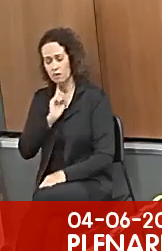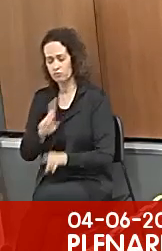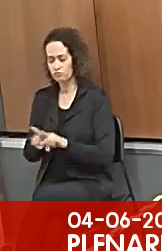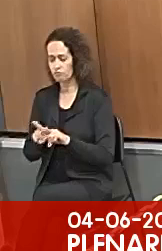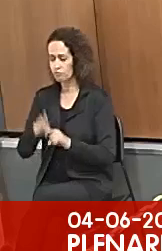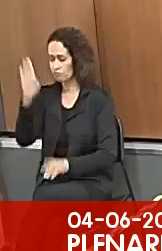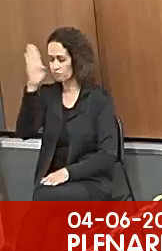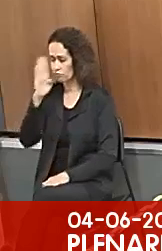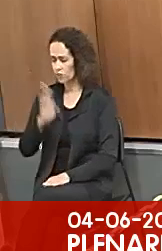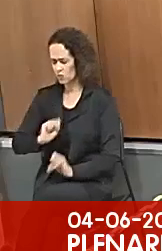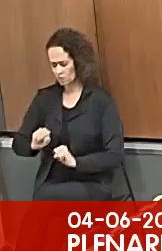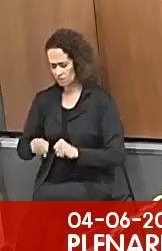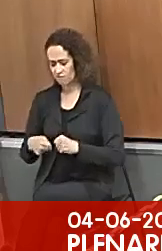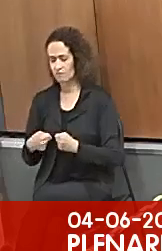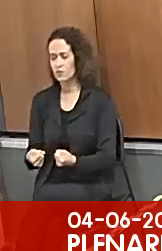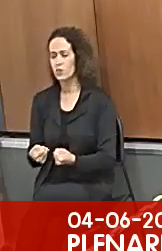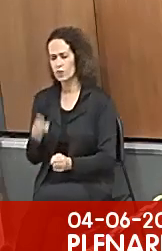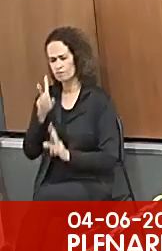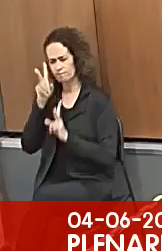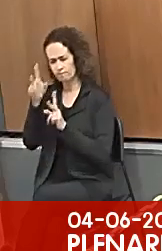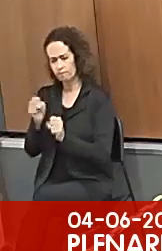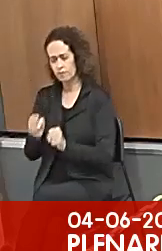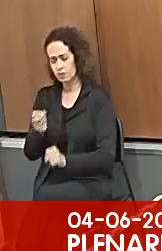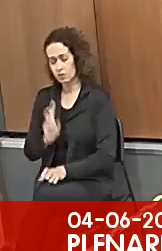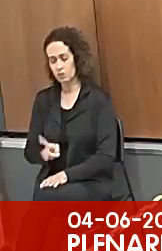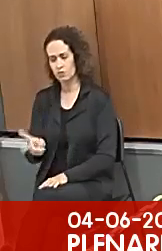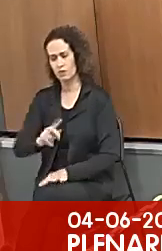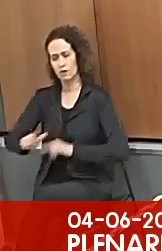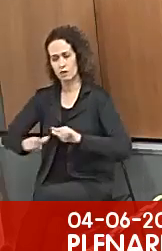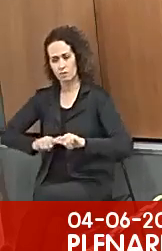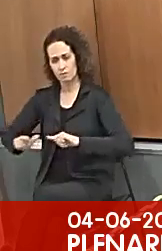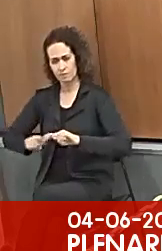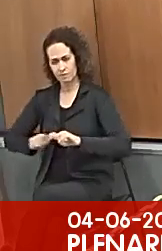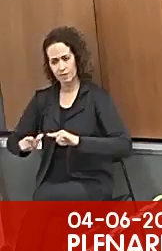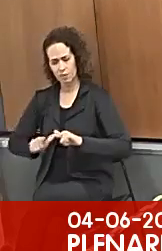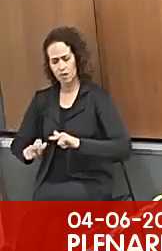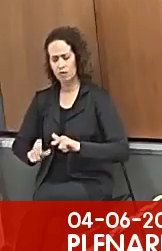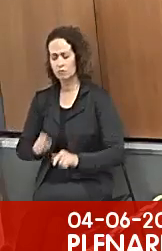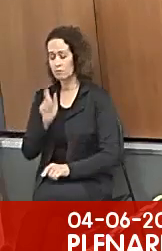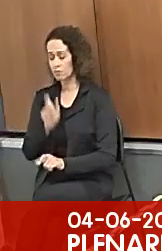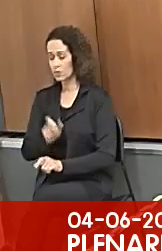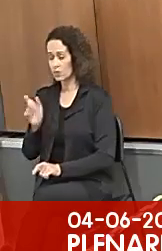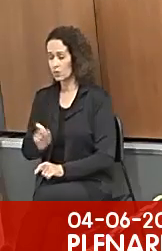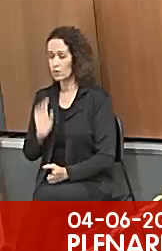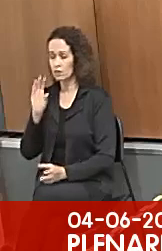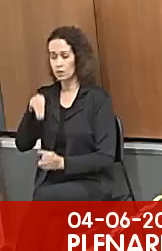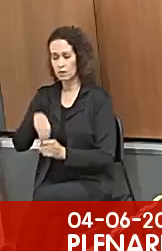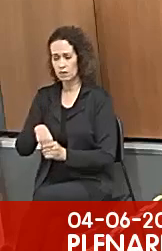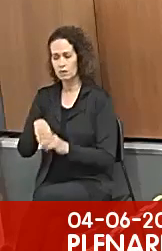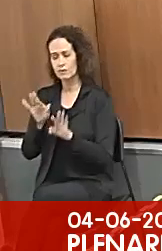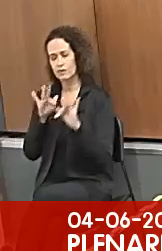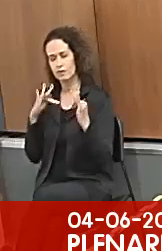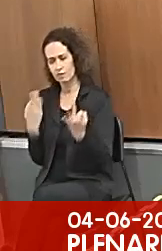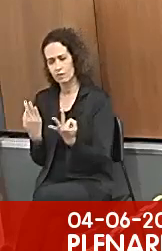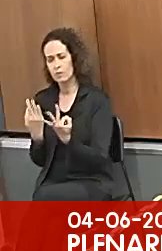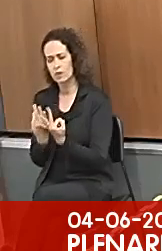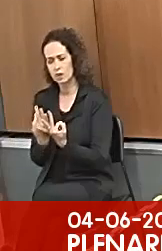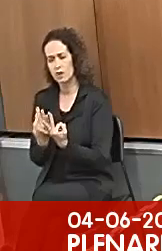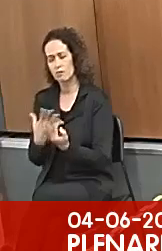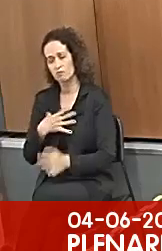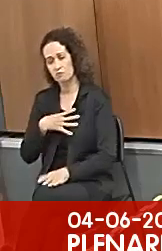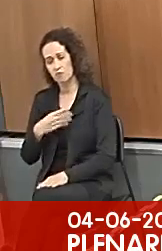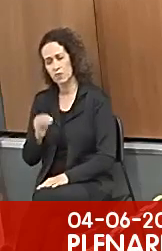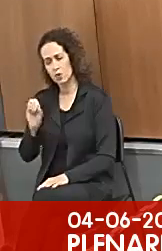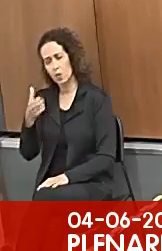para a continuidade do trabalho de tantas pessoas que têm dentro do seu próprio lar um filho com autismo. Então, vocês estão